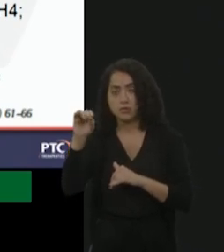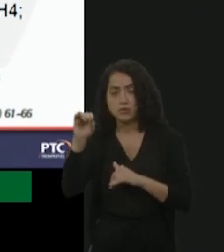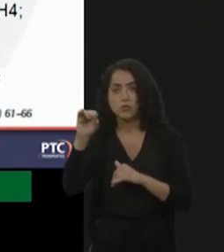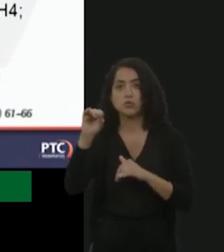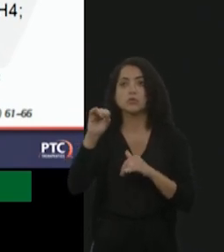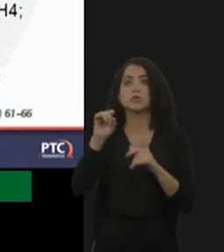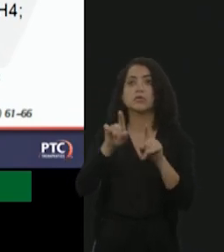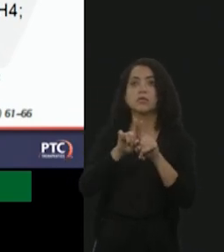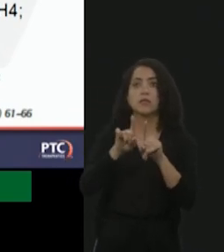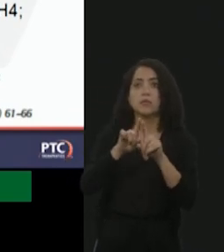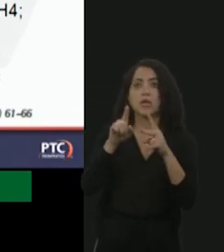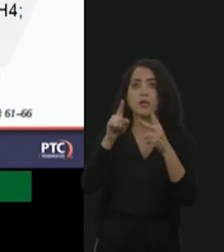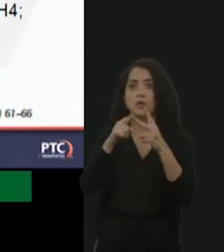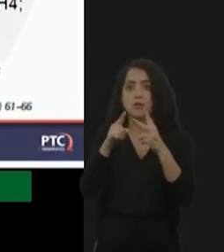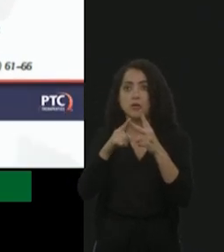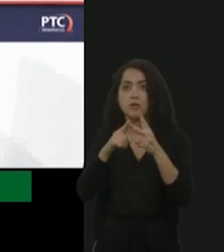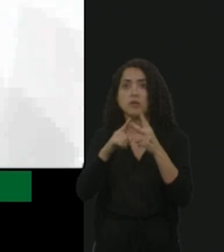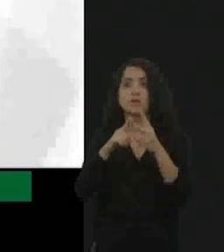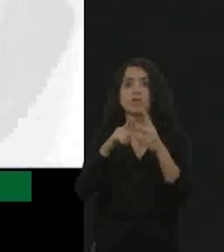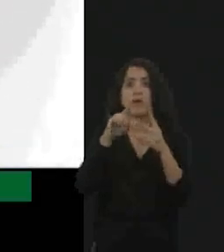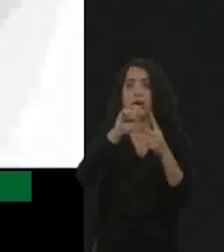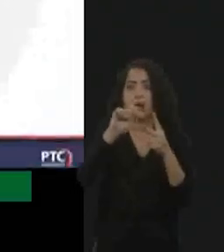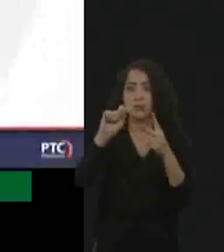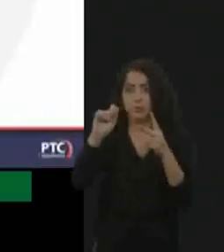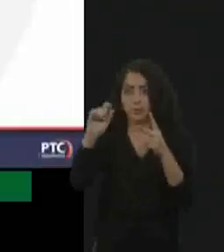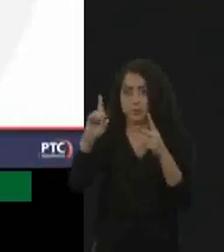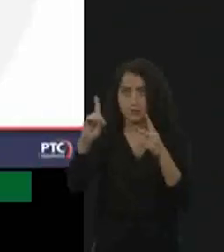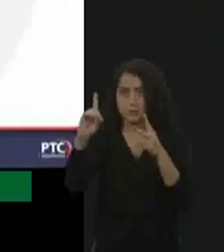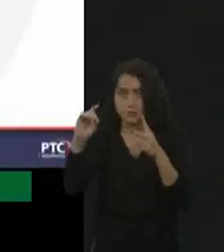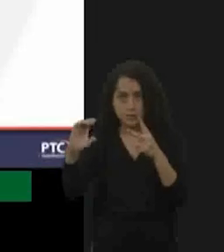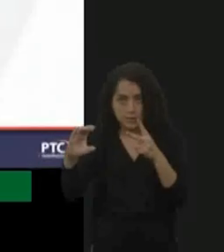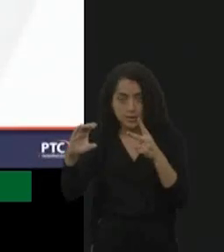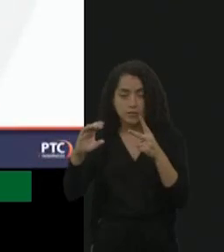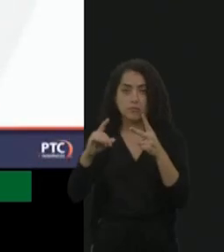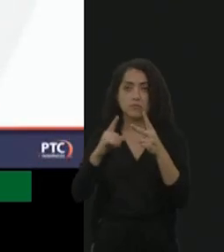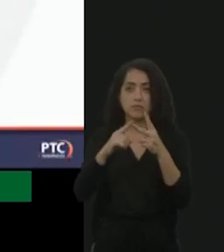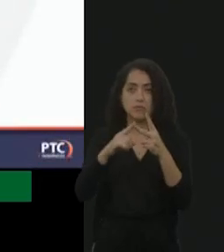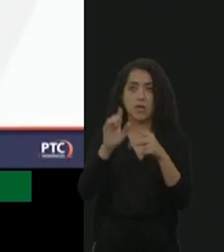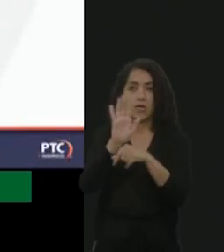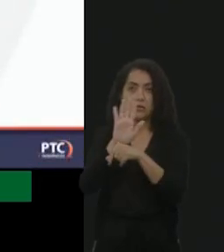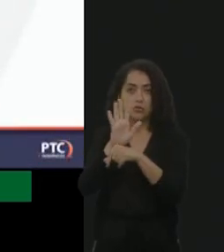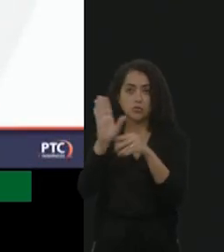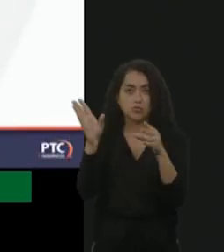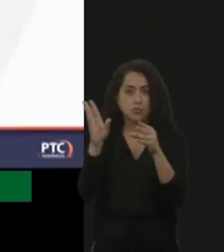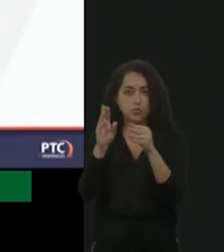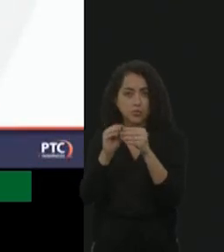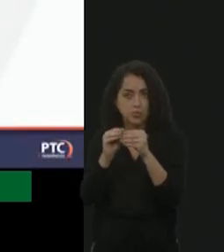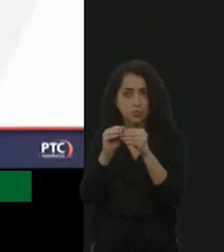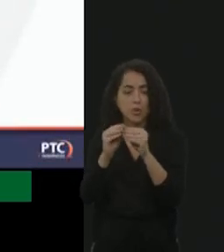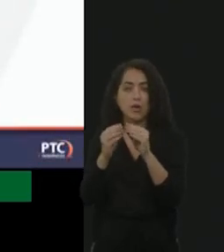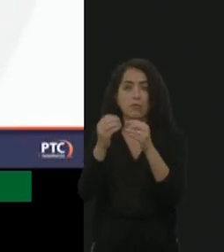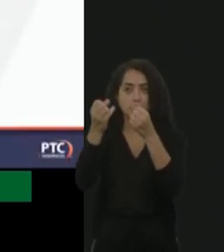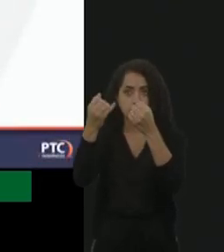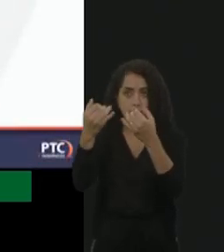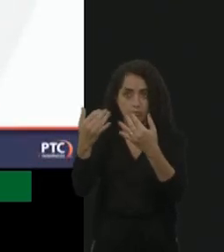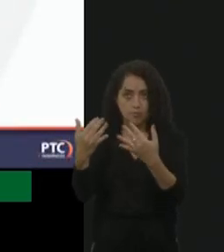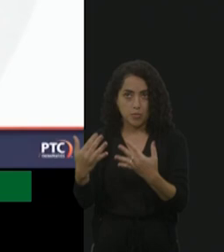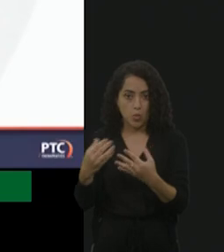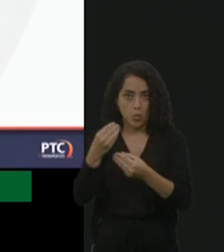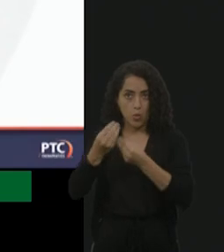estudado, e a AADC está dentro desse grupo, né? Aqui é só um vídeo para exemplificar, então, como que ocorre essa